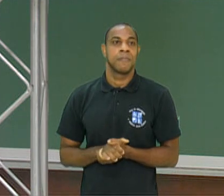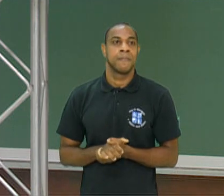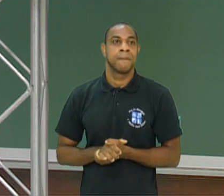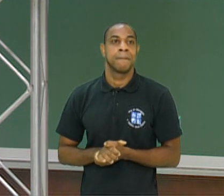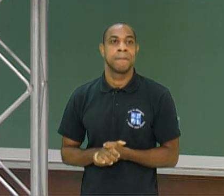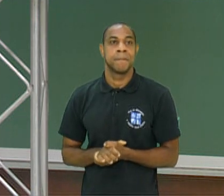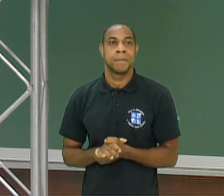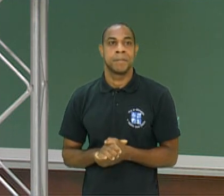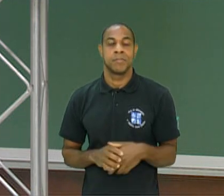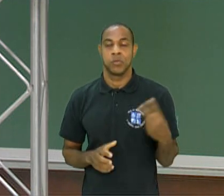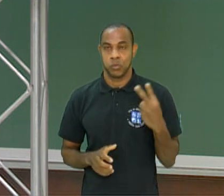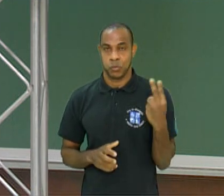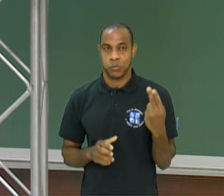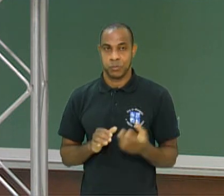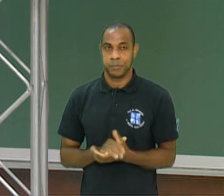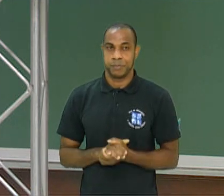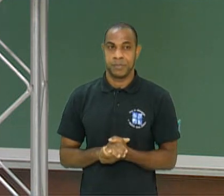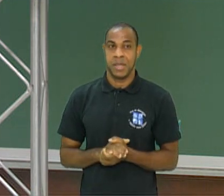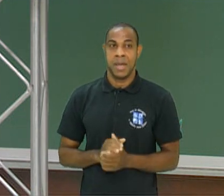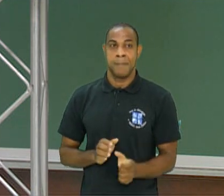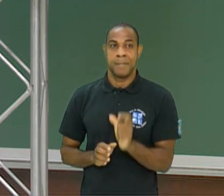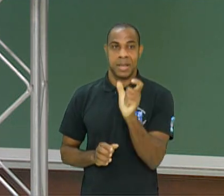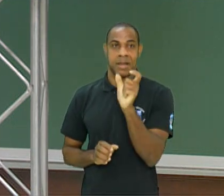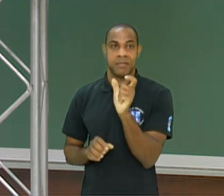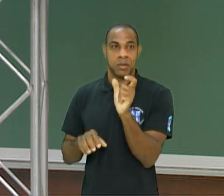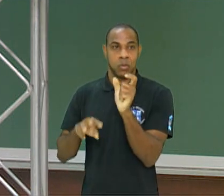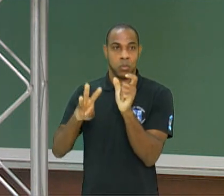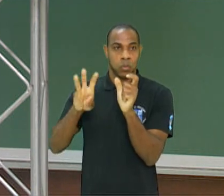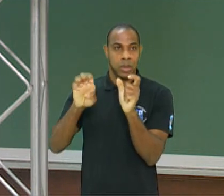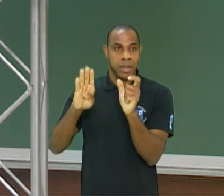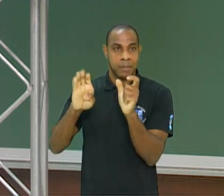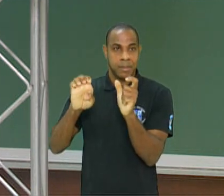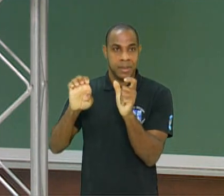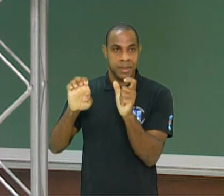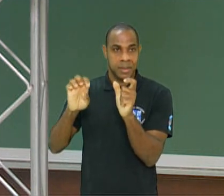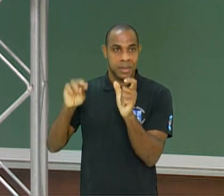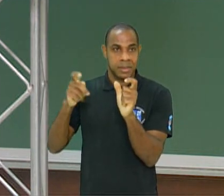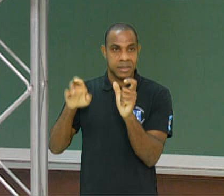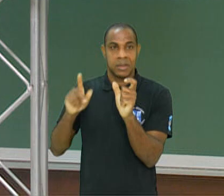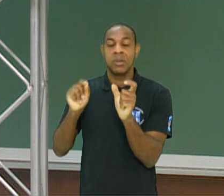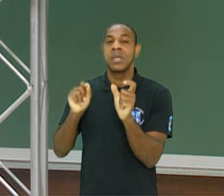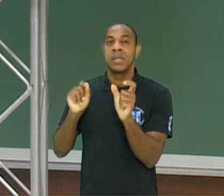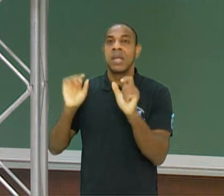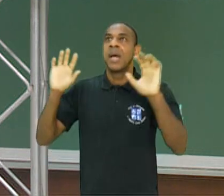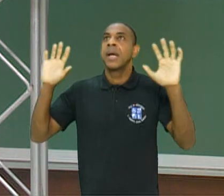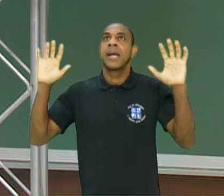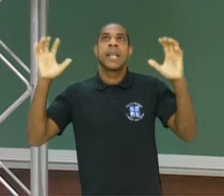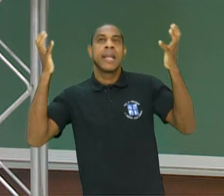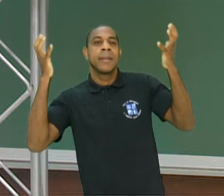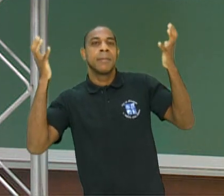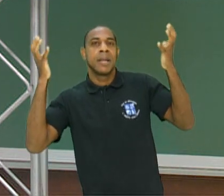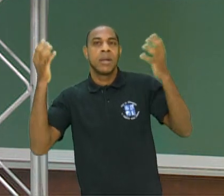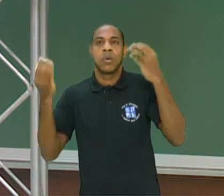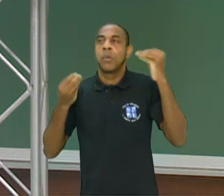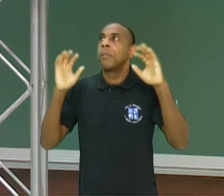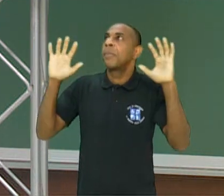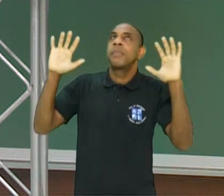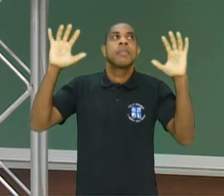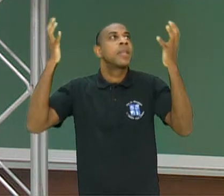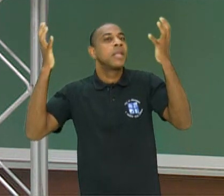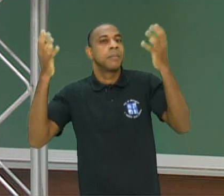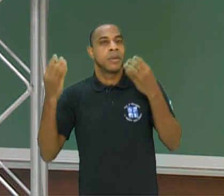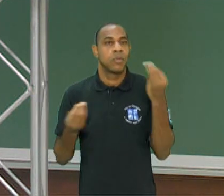the weather is. A palavra weather significa clima, ok? The weather